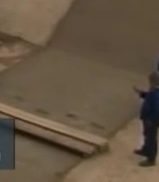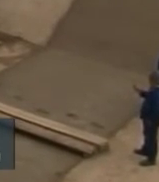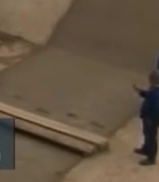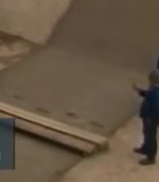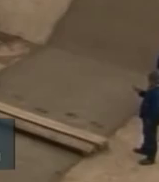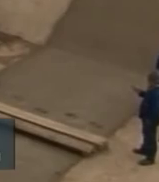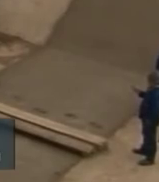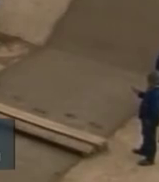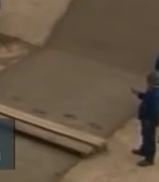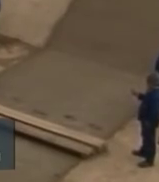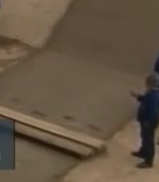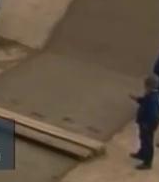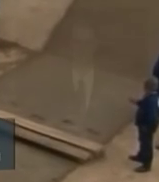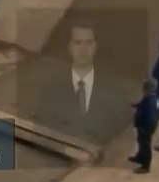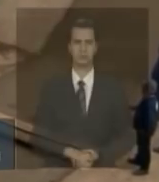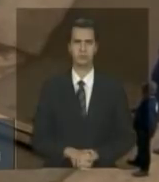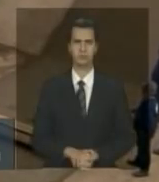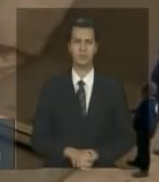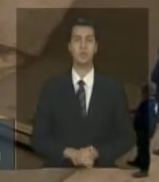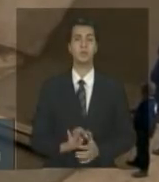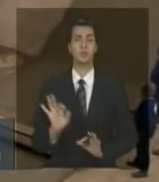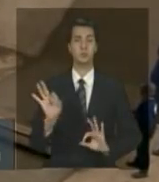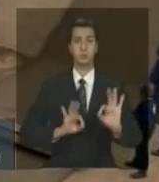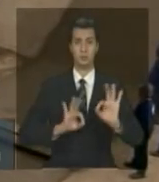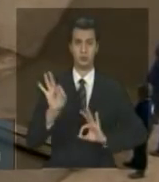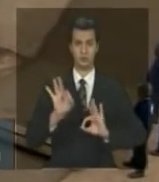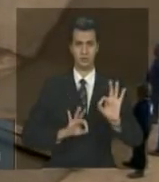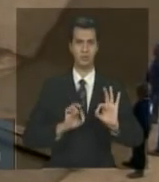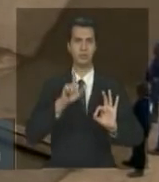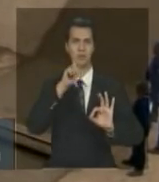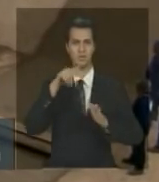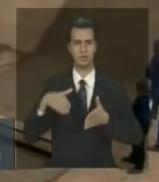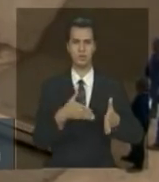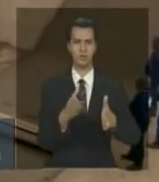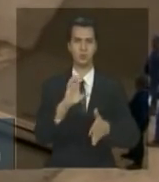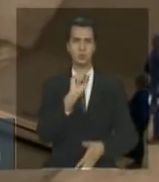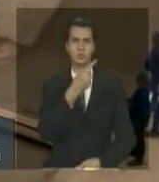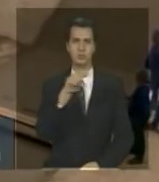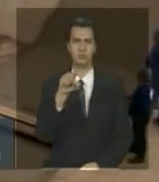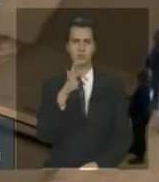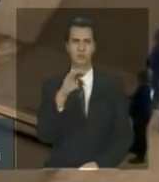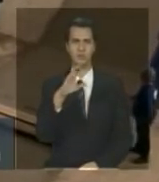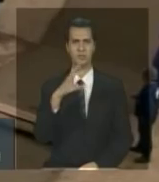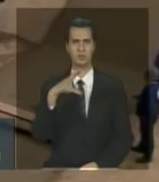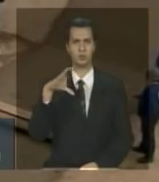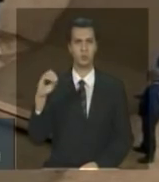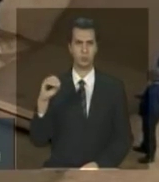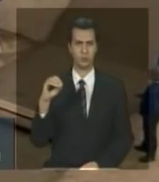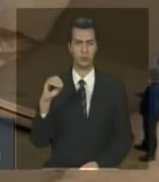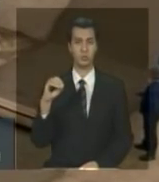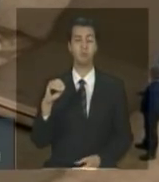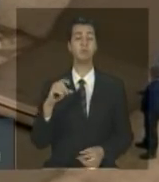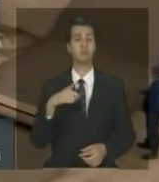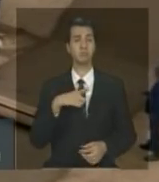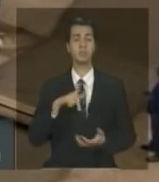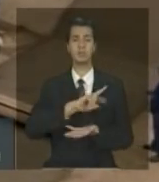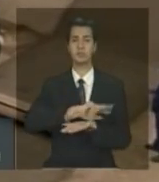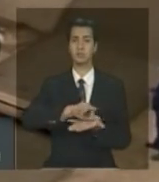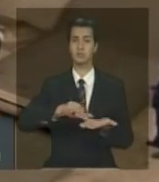O projeto Integração do Rio São Francisco, ele conta também com muitos